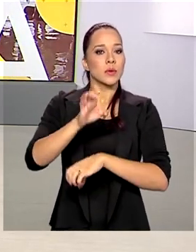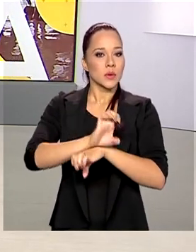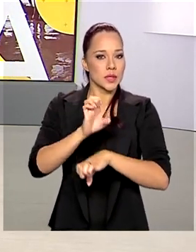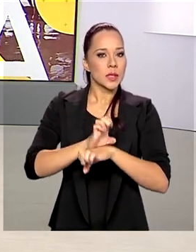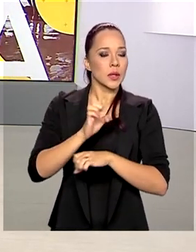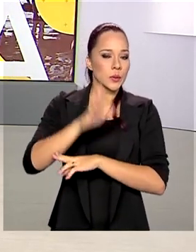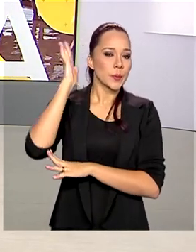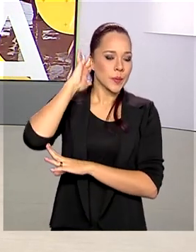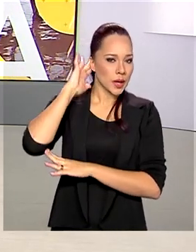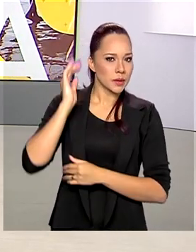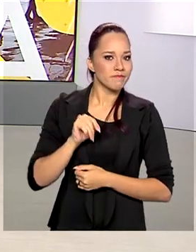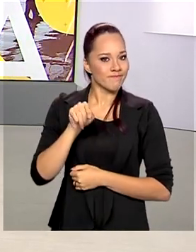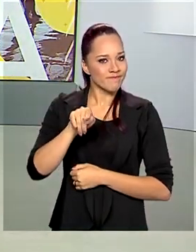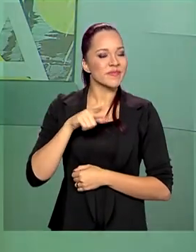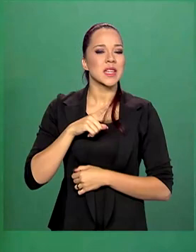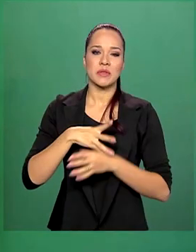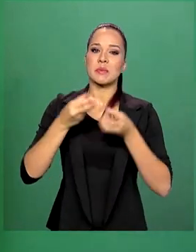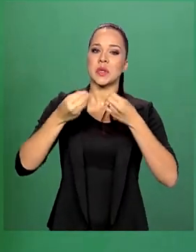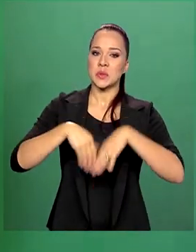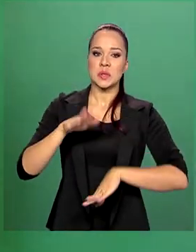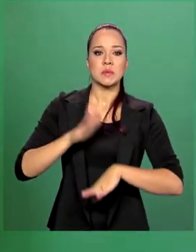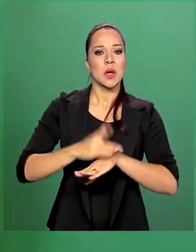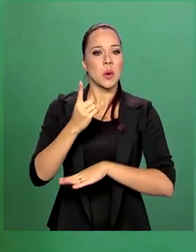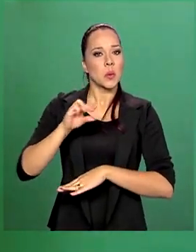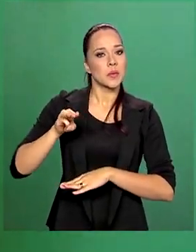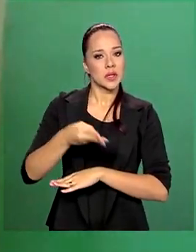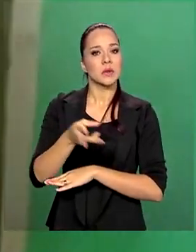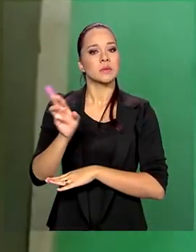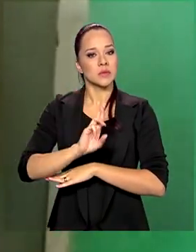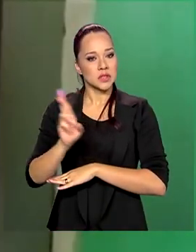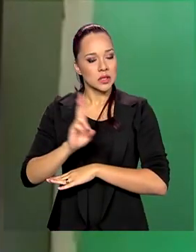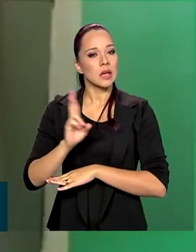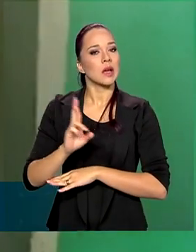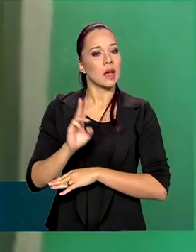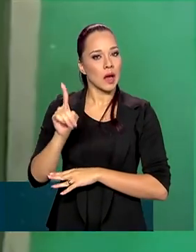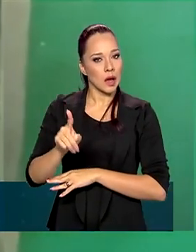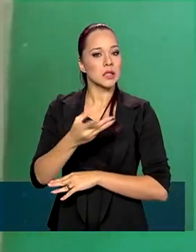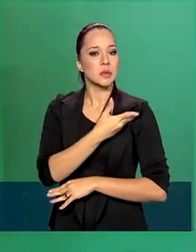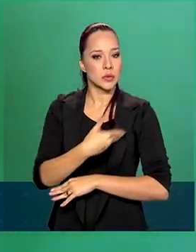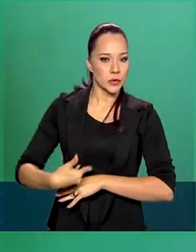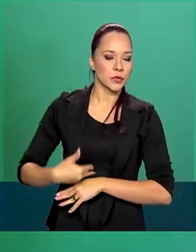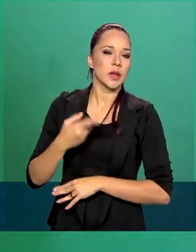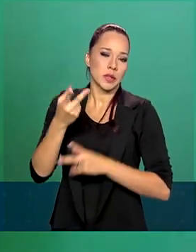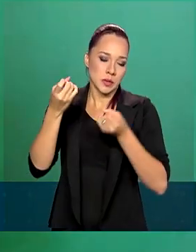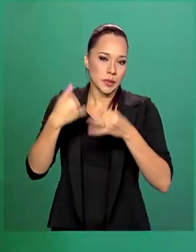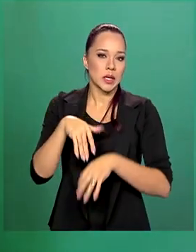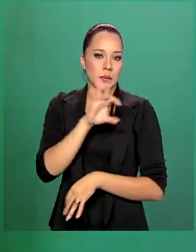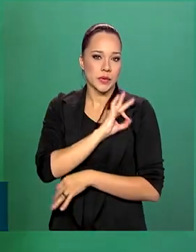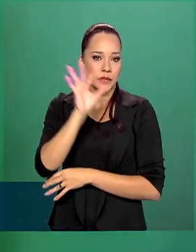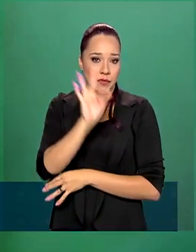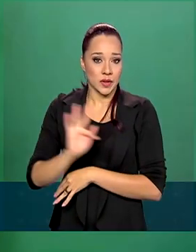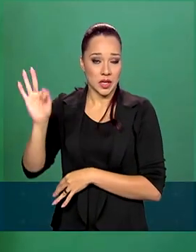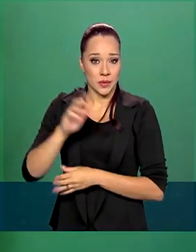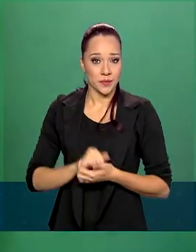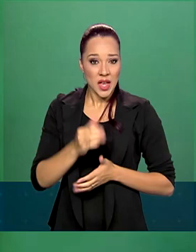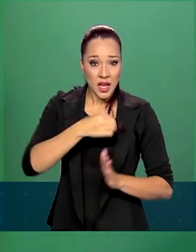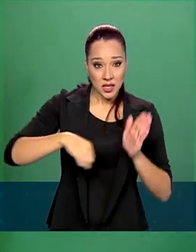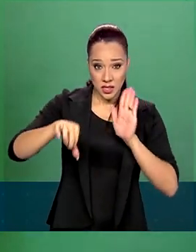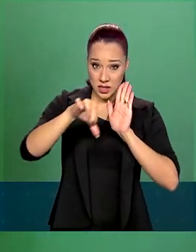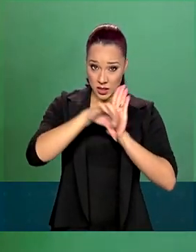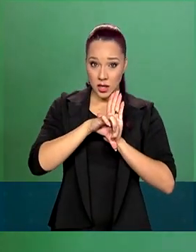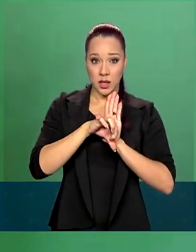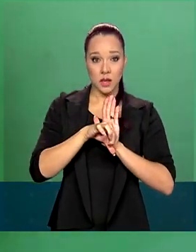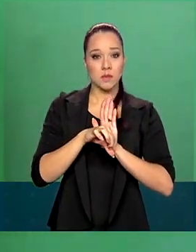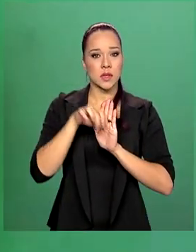O esquema causou prejuízo de mais de um milhão de reais aos cofres públicos, segundo a Polícia Federal. Os crimes investigados pela